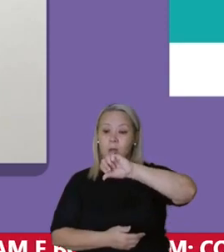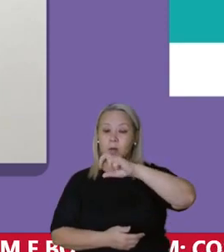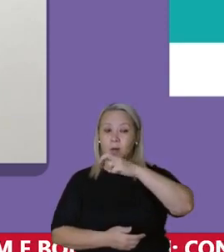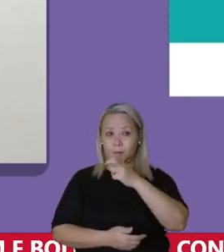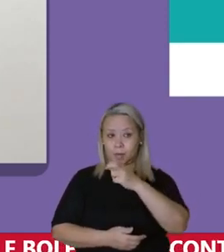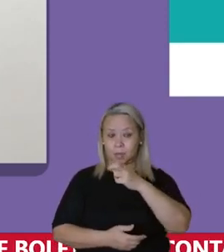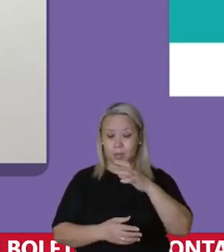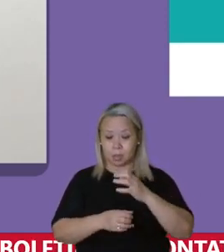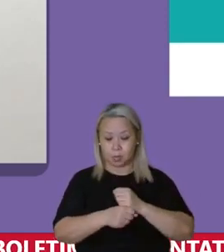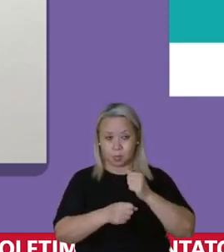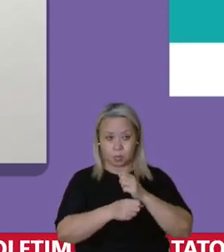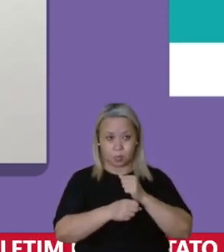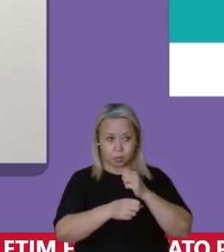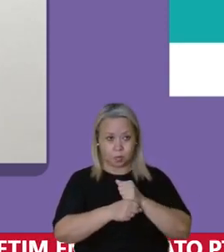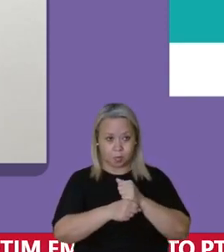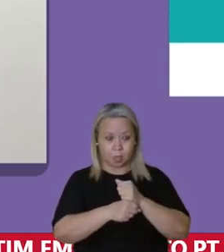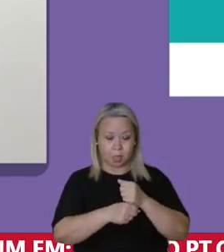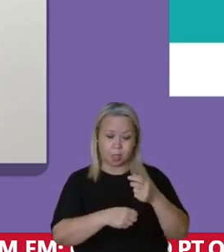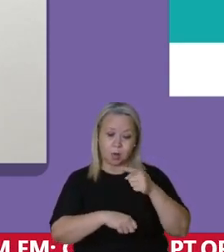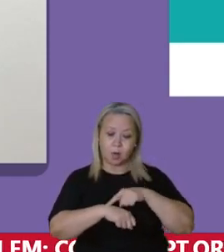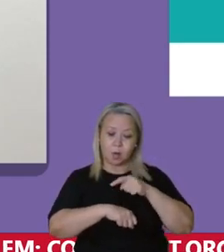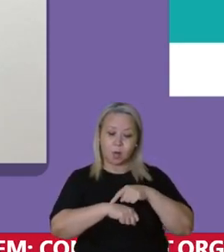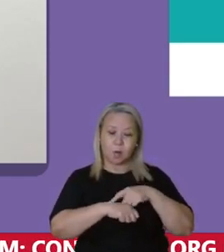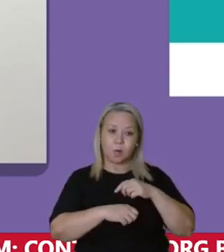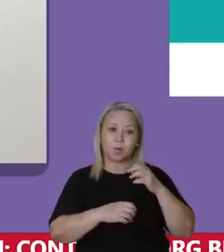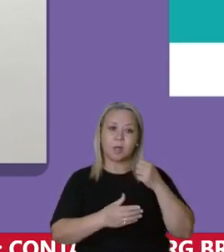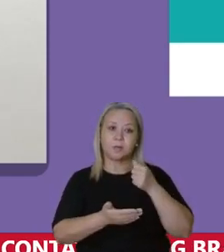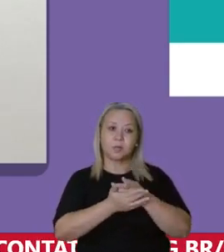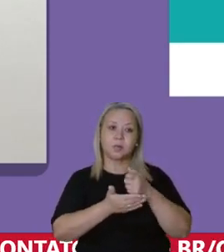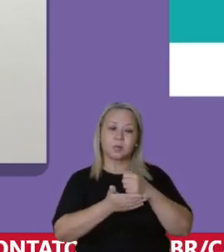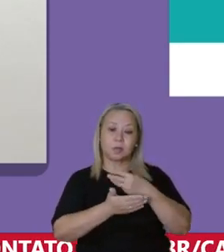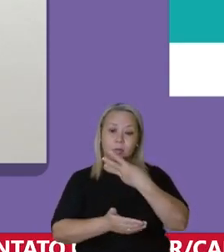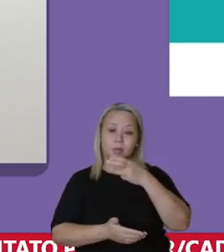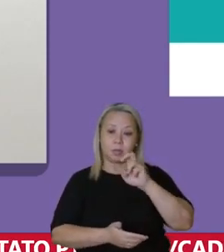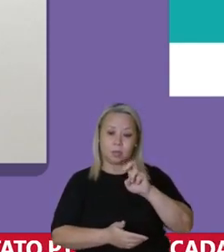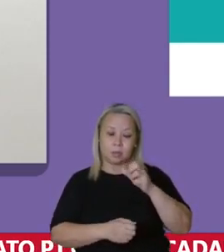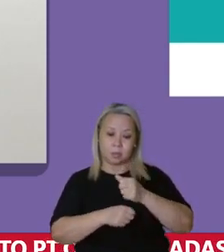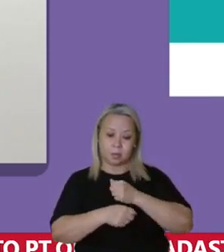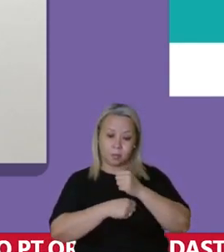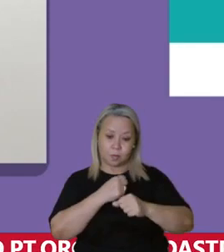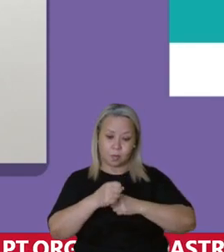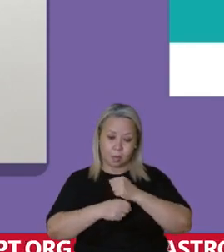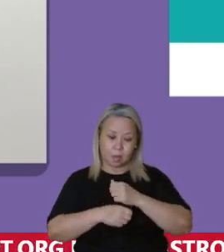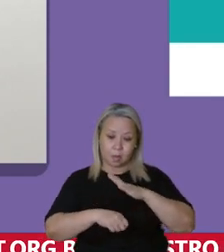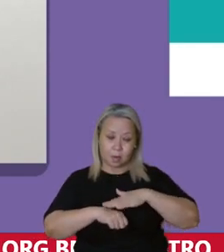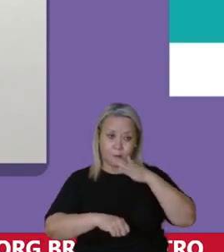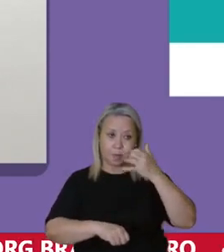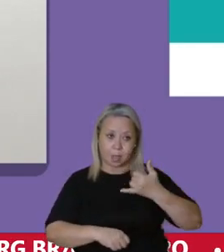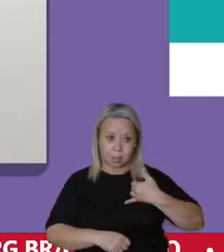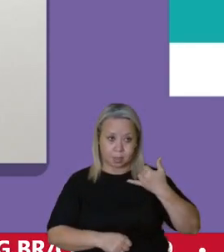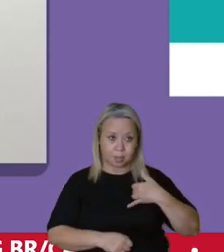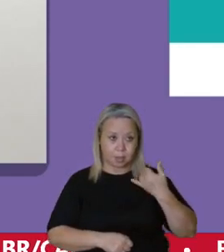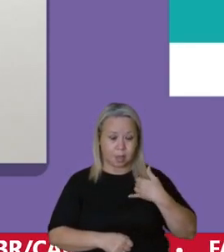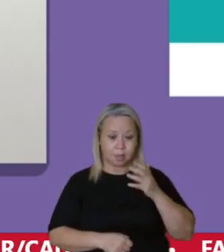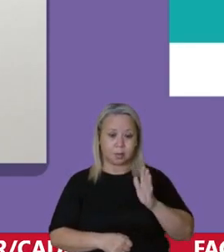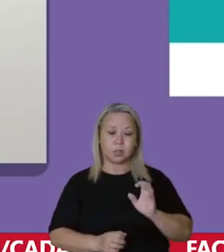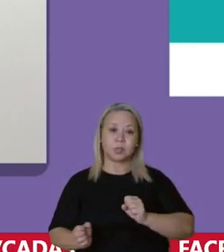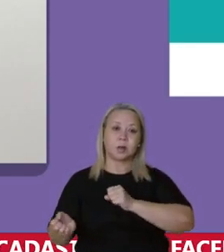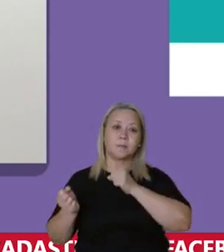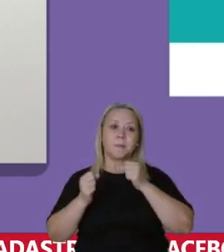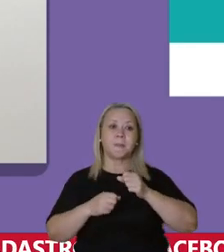95, somando o tempo de contribuição de 35 anos mais a idade, já podem,